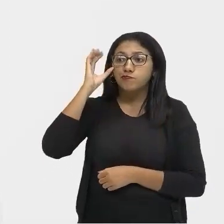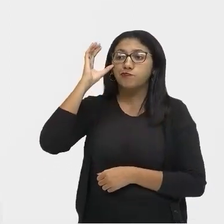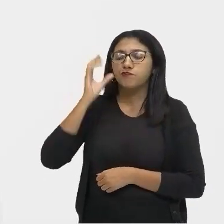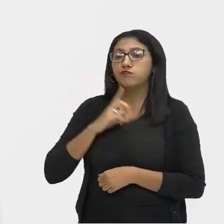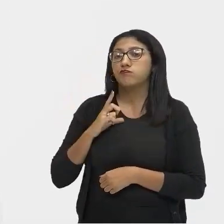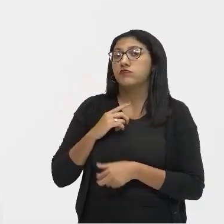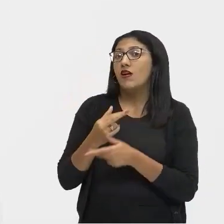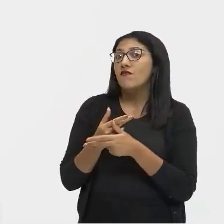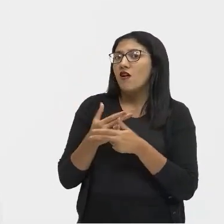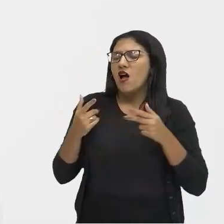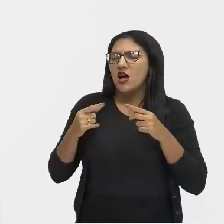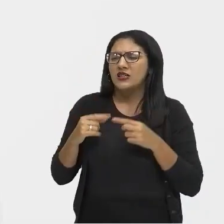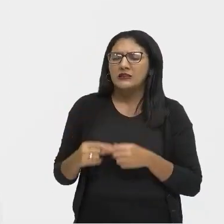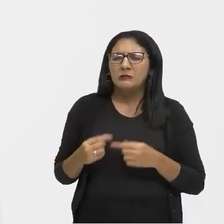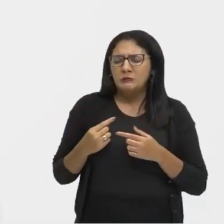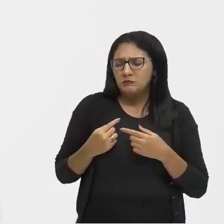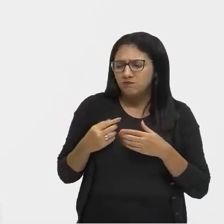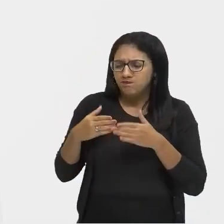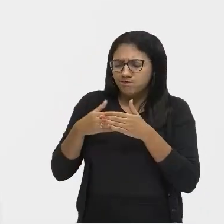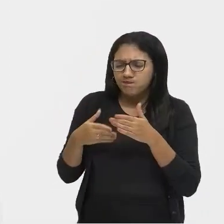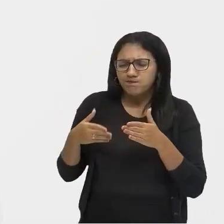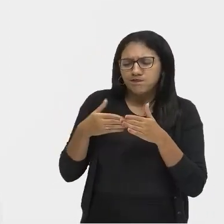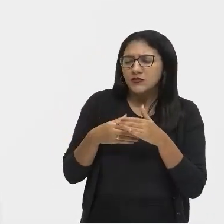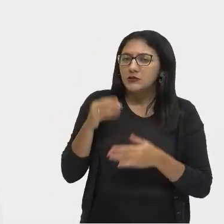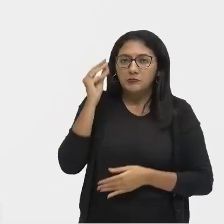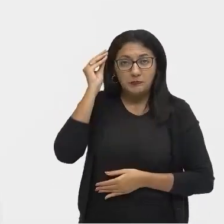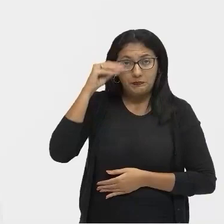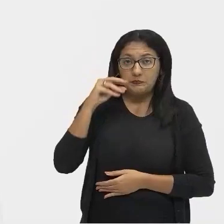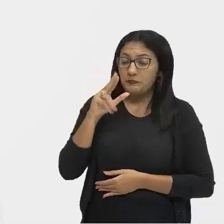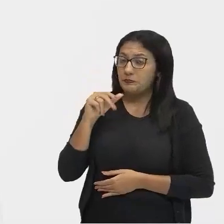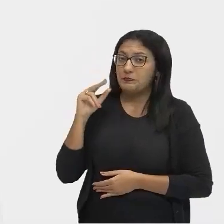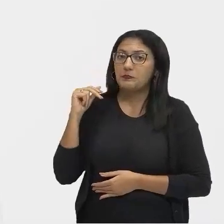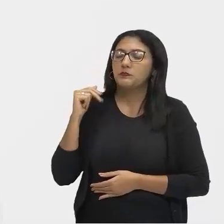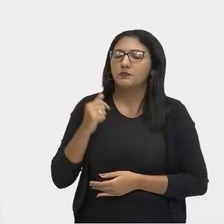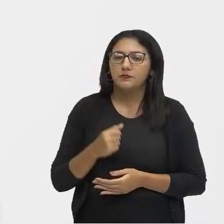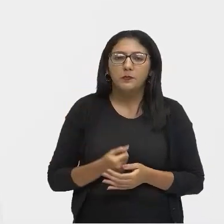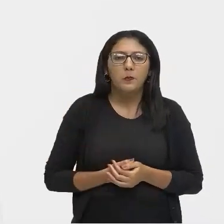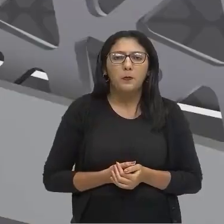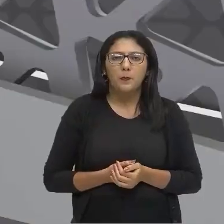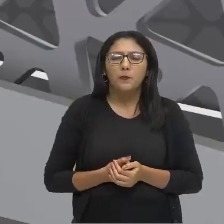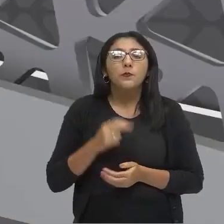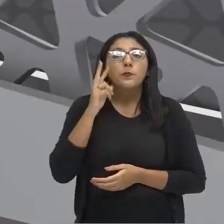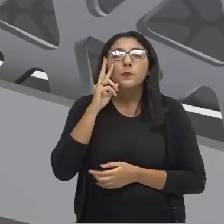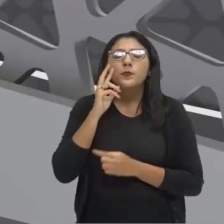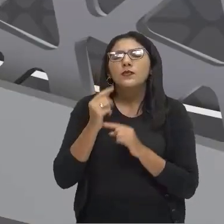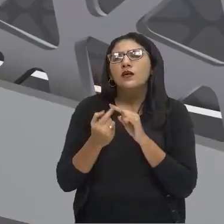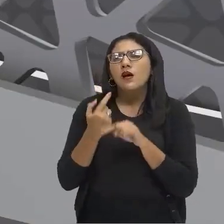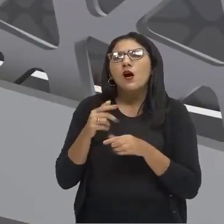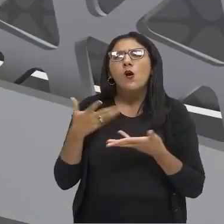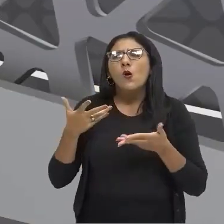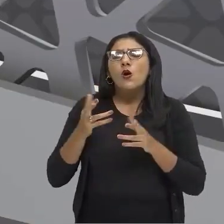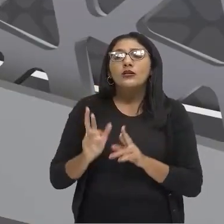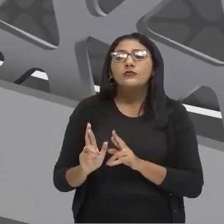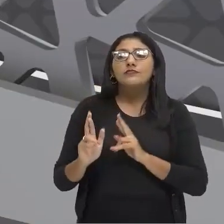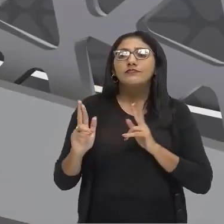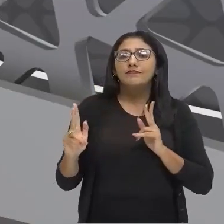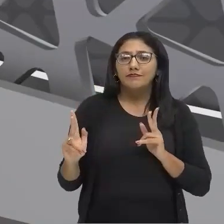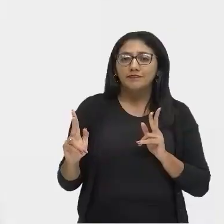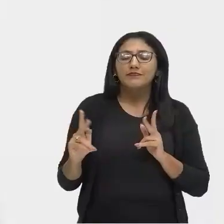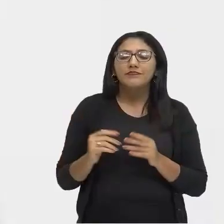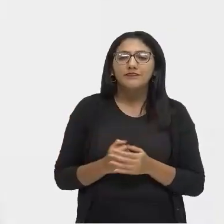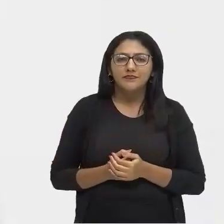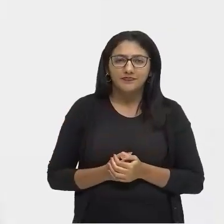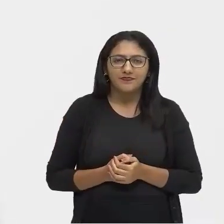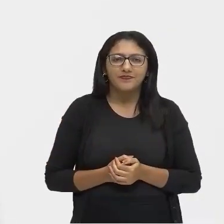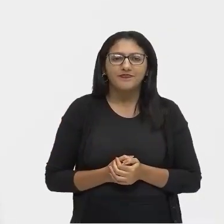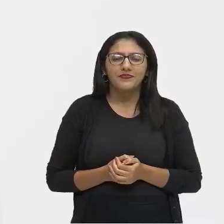vários desafios, mas não desistiu. Olha só, no começo nós perguntamos qual a diferença, certo? Voltando